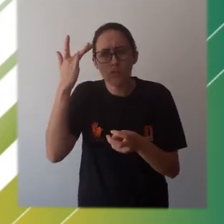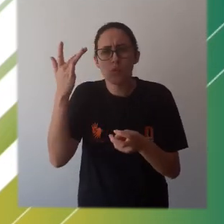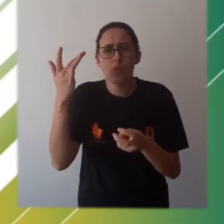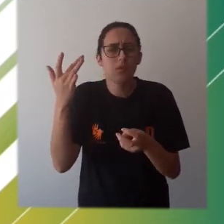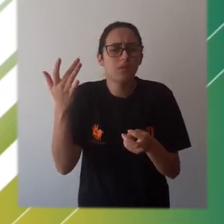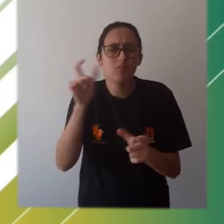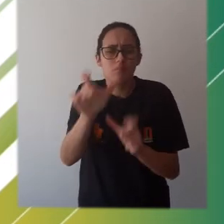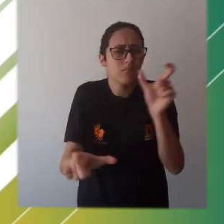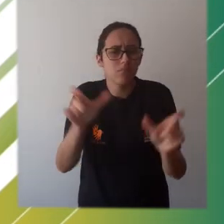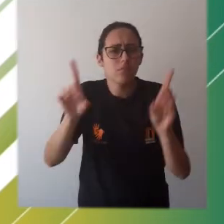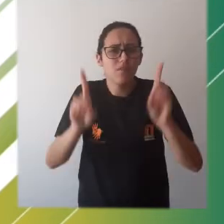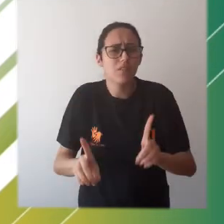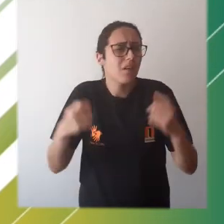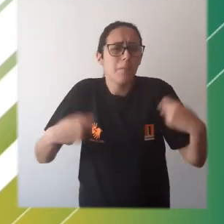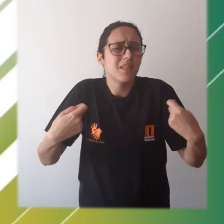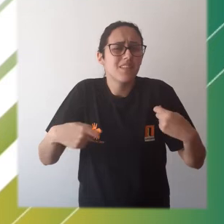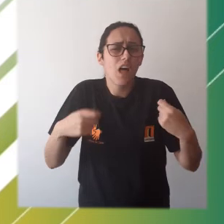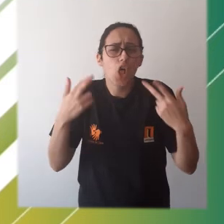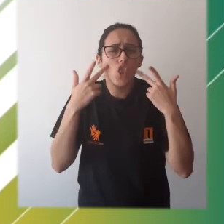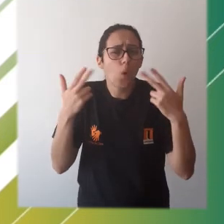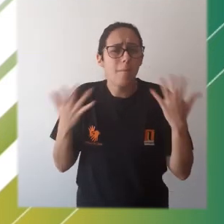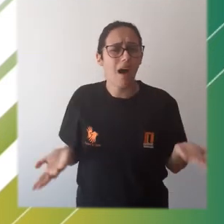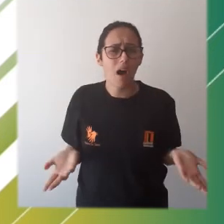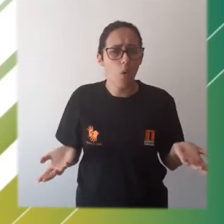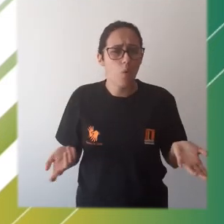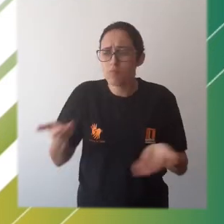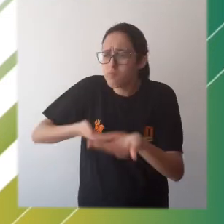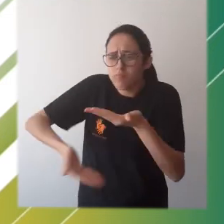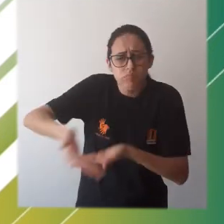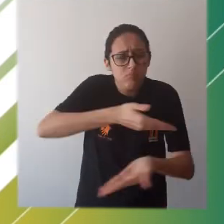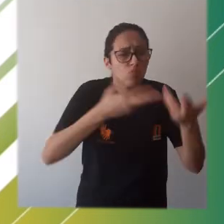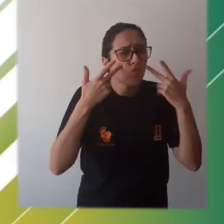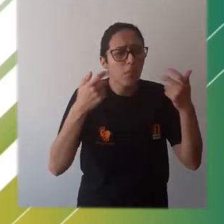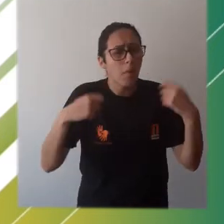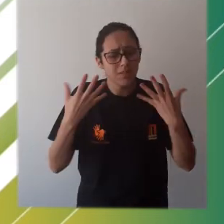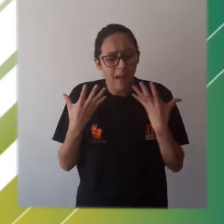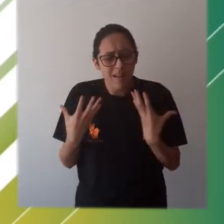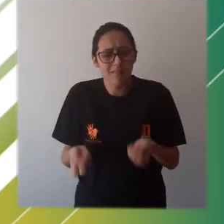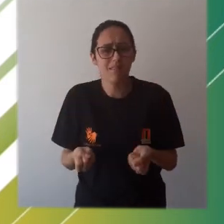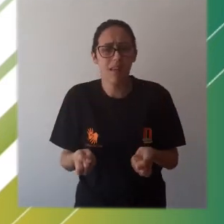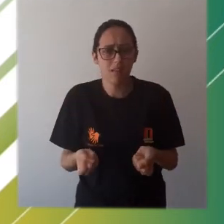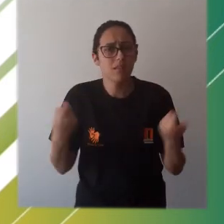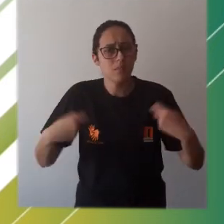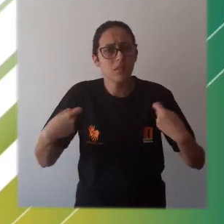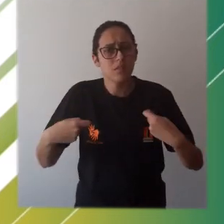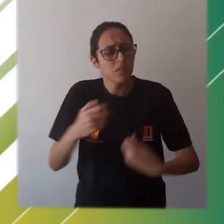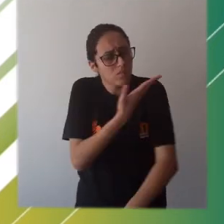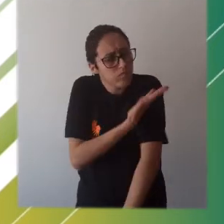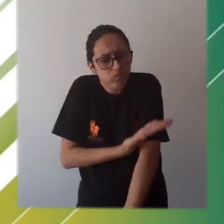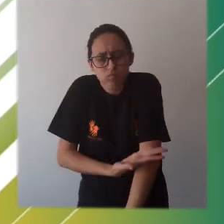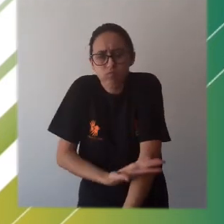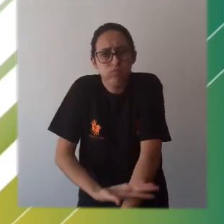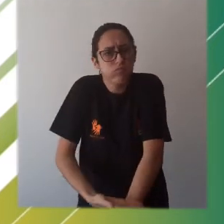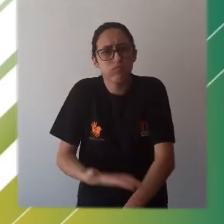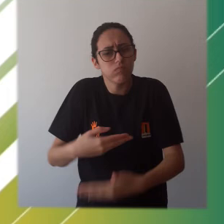pessoas querem ser vistas como normal, e elas querem ser aceitas com isso, e elas precisam que nós,